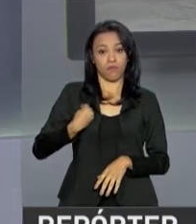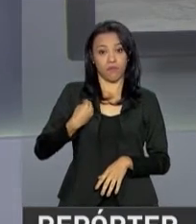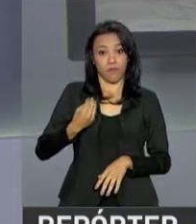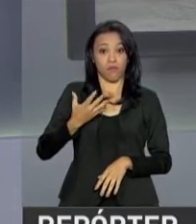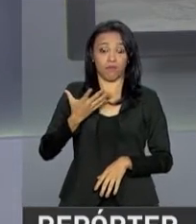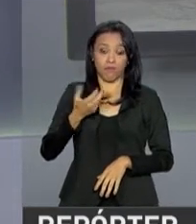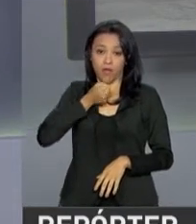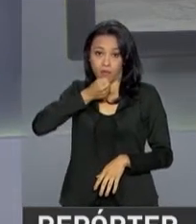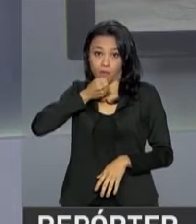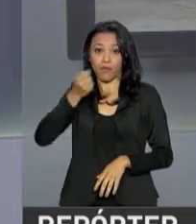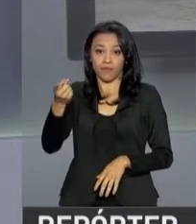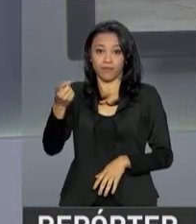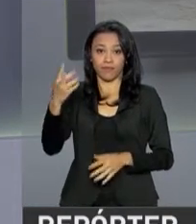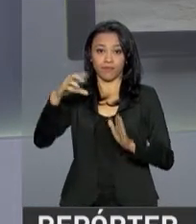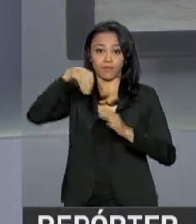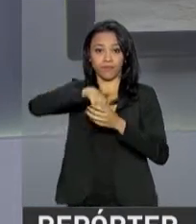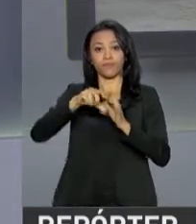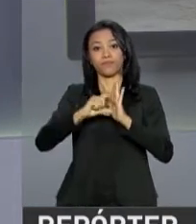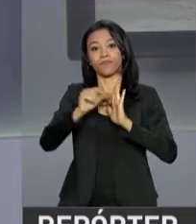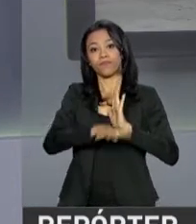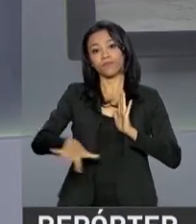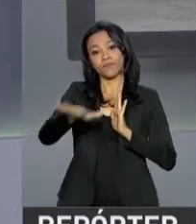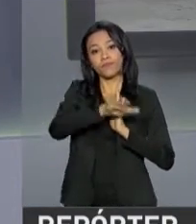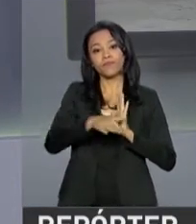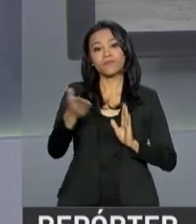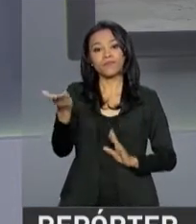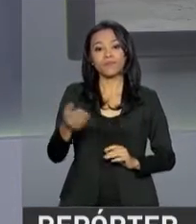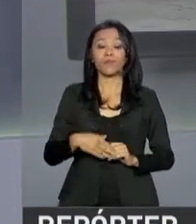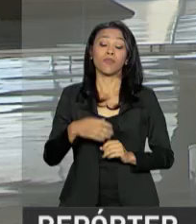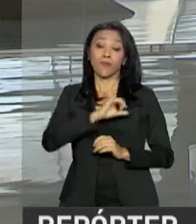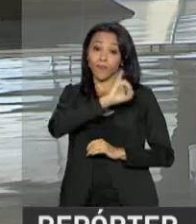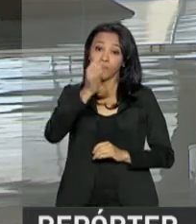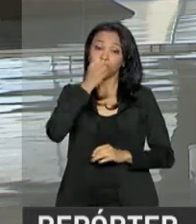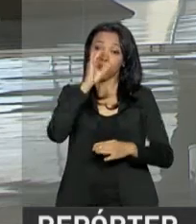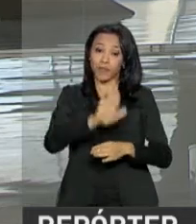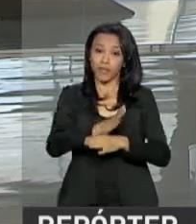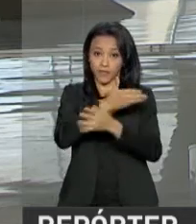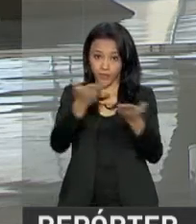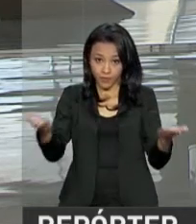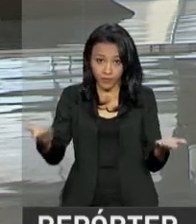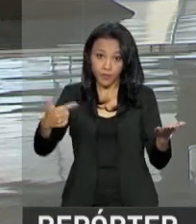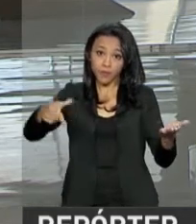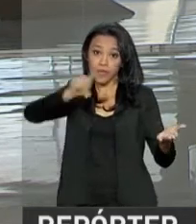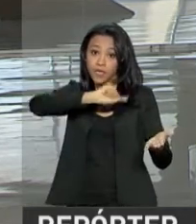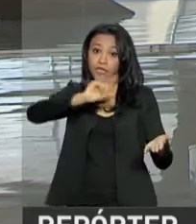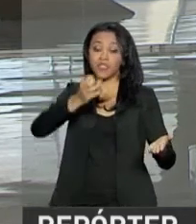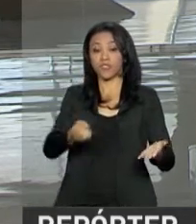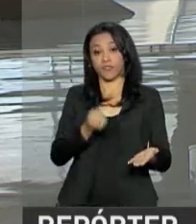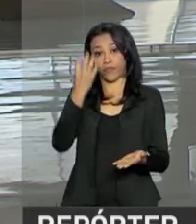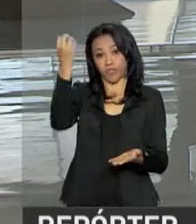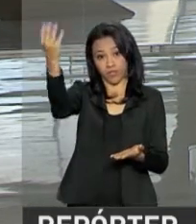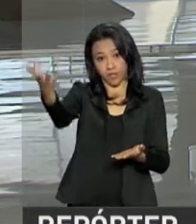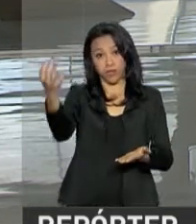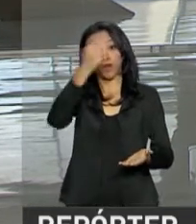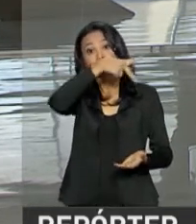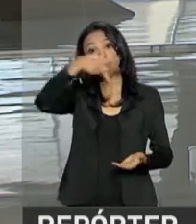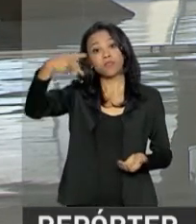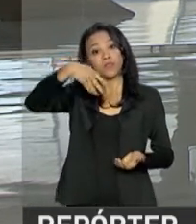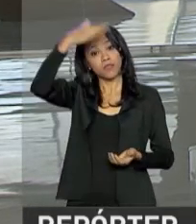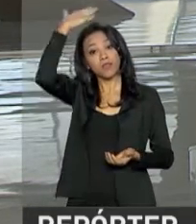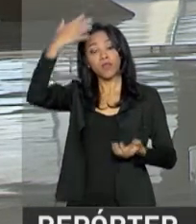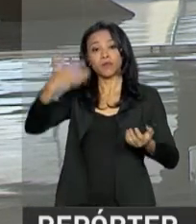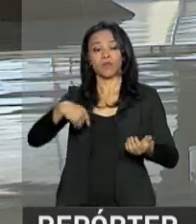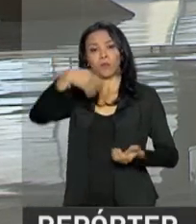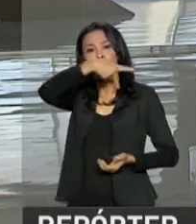olá nem aí com você foi thaís a boa tarde a todos pois é isso antes de embarcar para assunção o presidente michel temer transmitiu